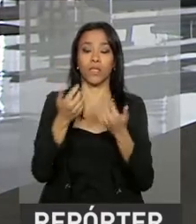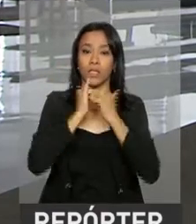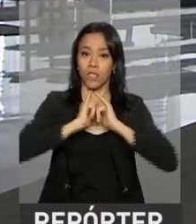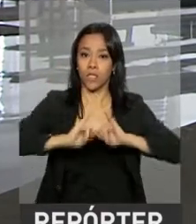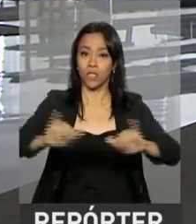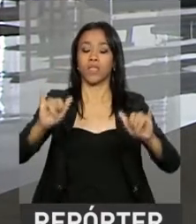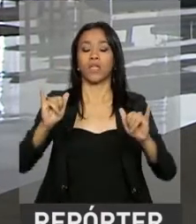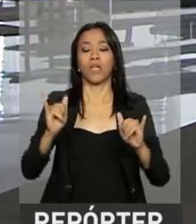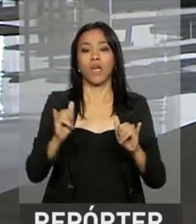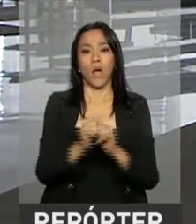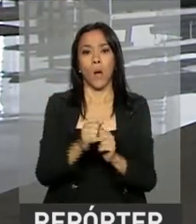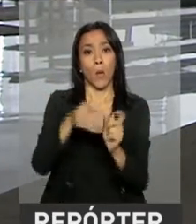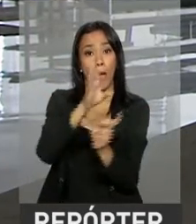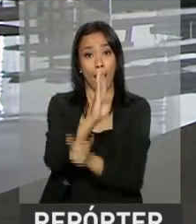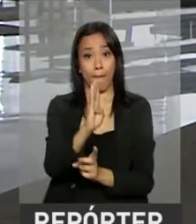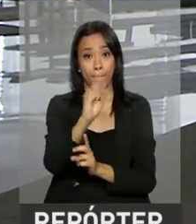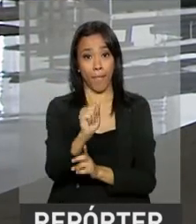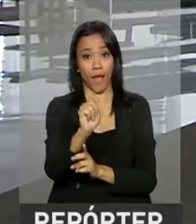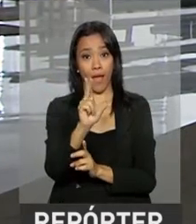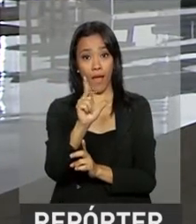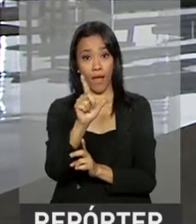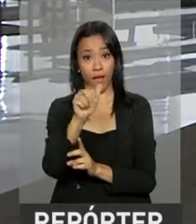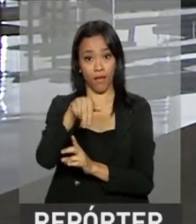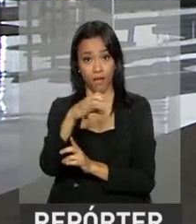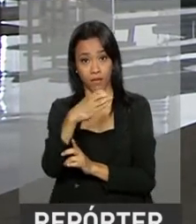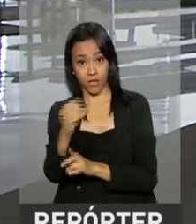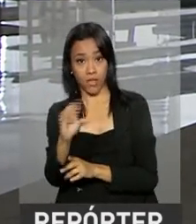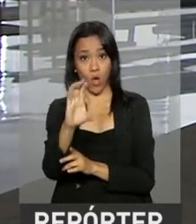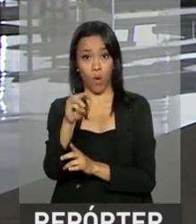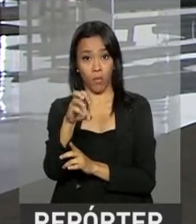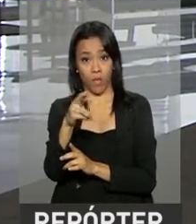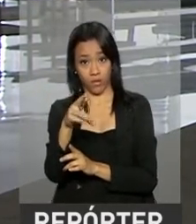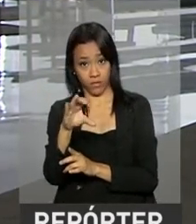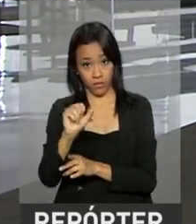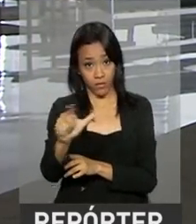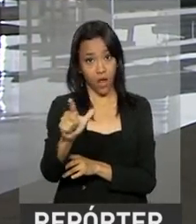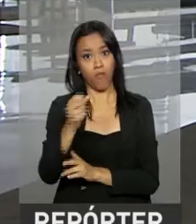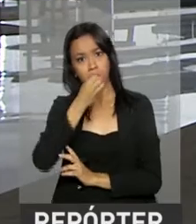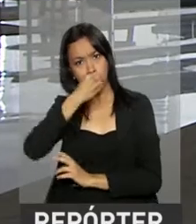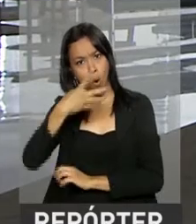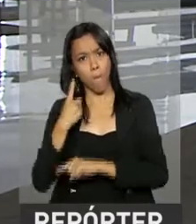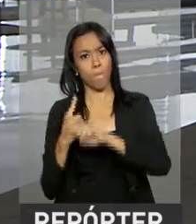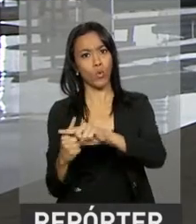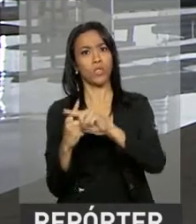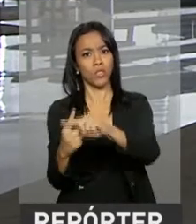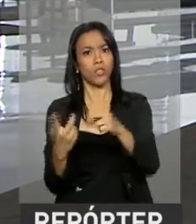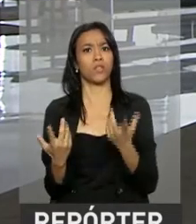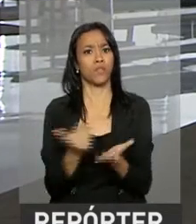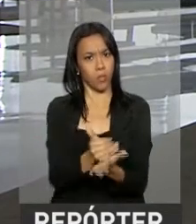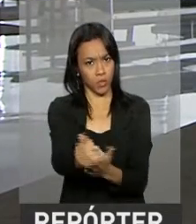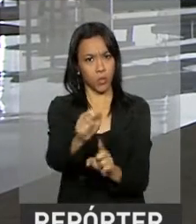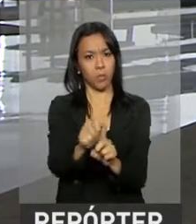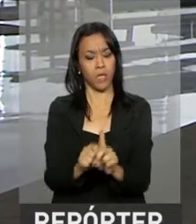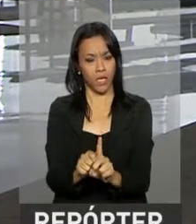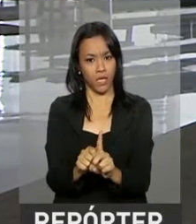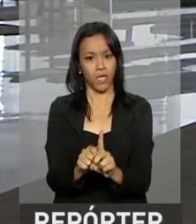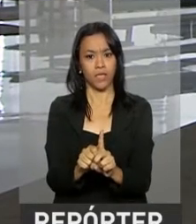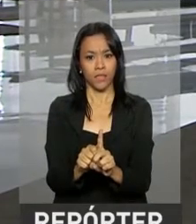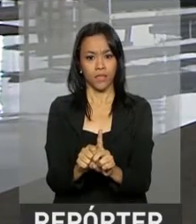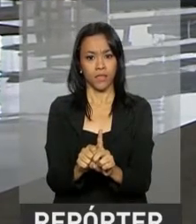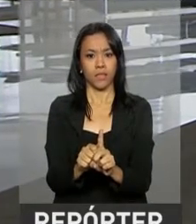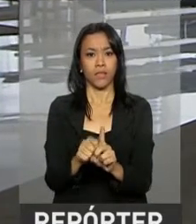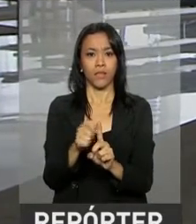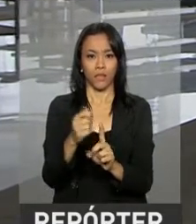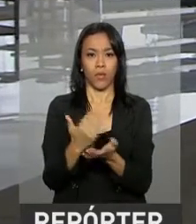o resultado da balança comercial no mês de junho foi positivo começou positivo mês de agosto perdão começou com